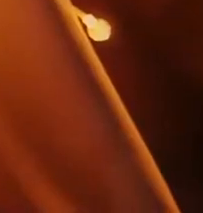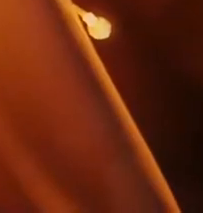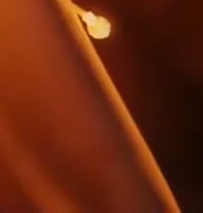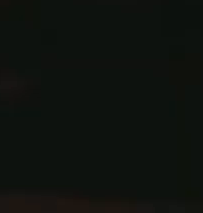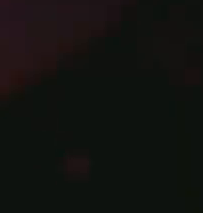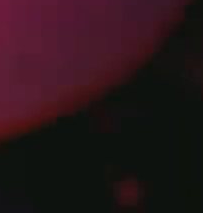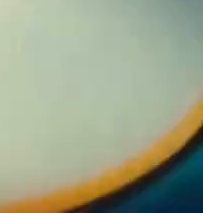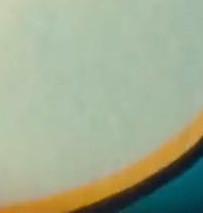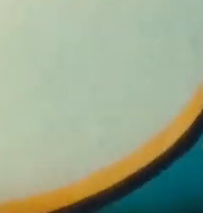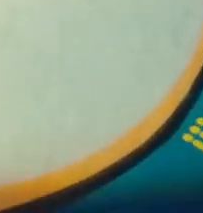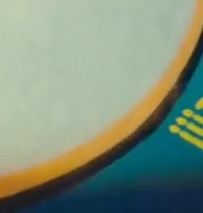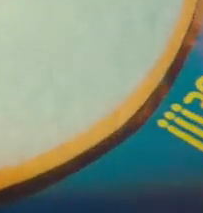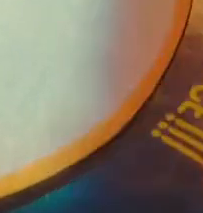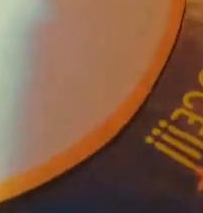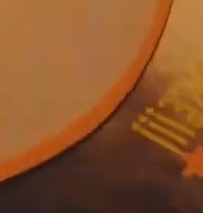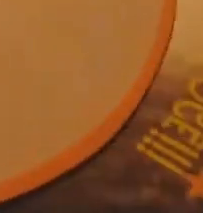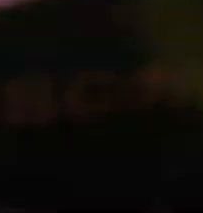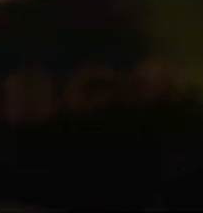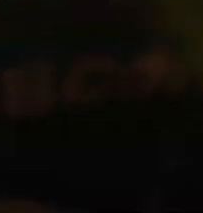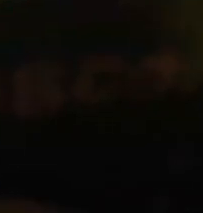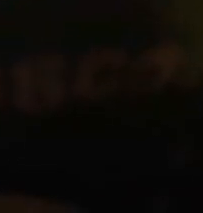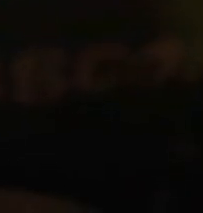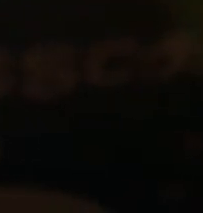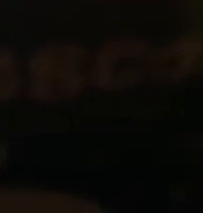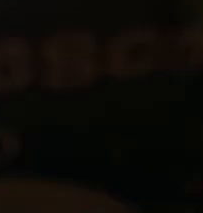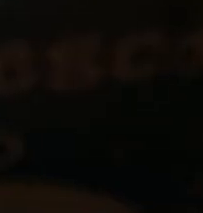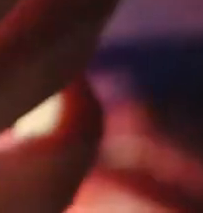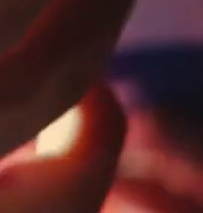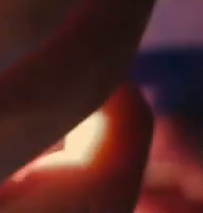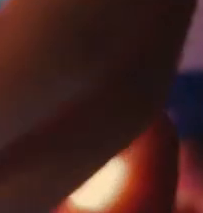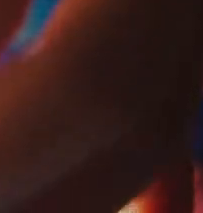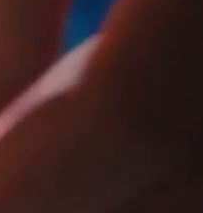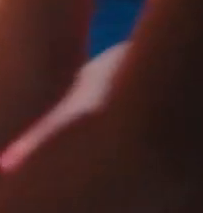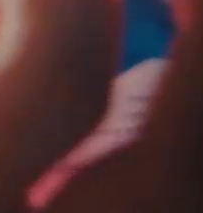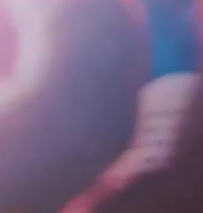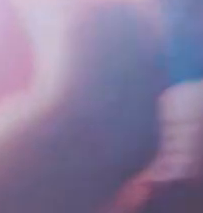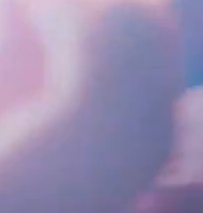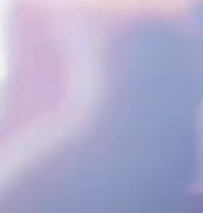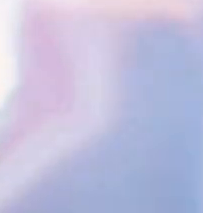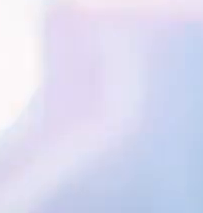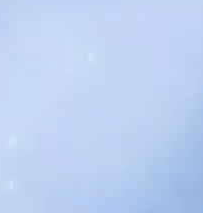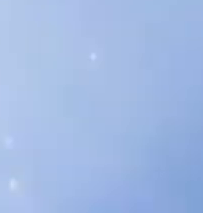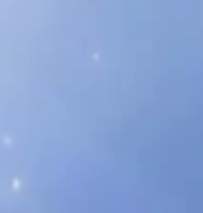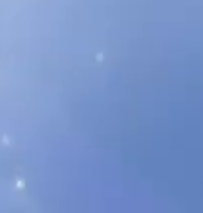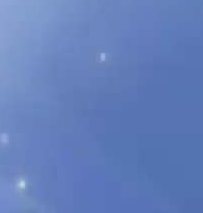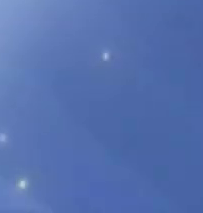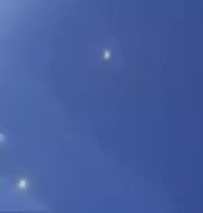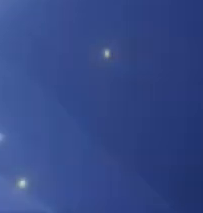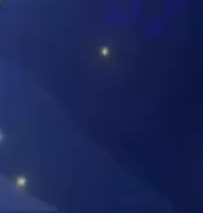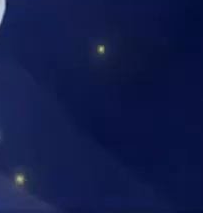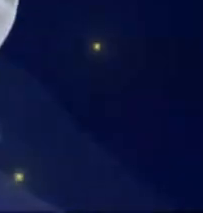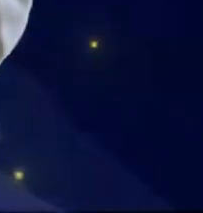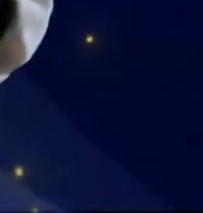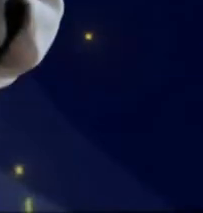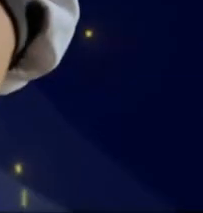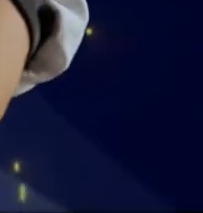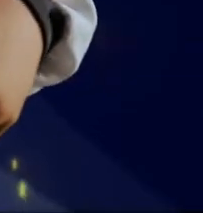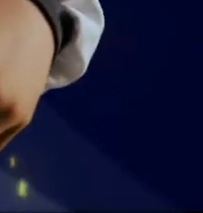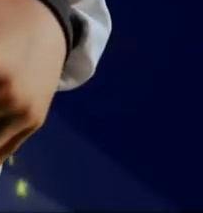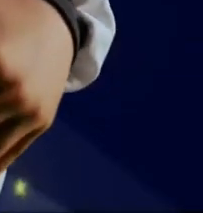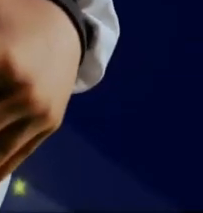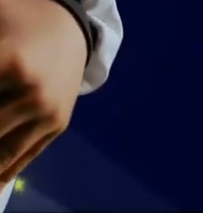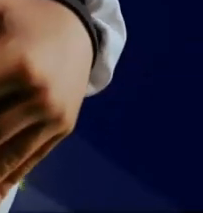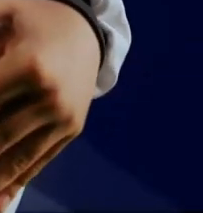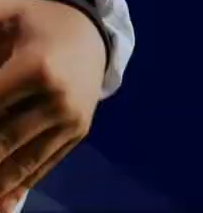movido pela criatividade um astronauta viajava por um universo de histórias transitando entre